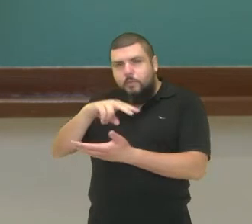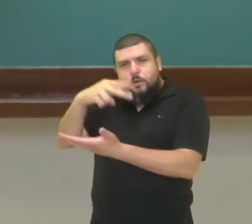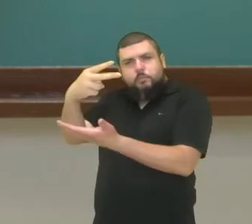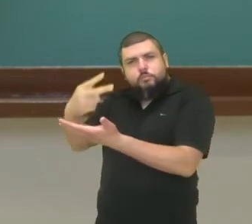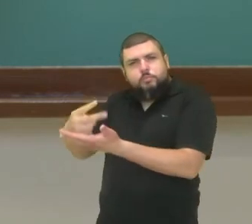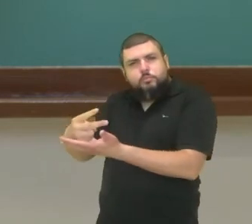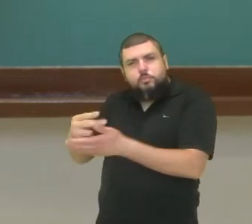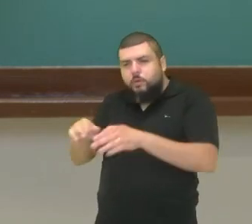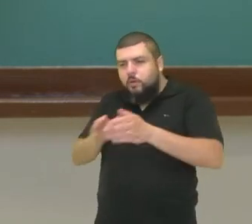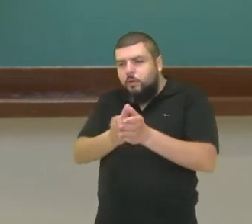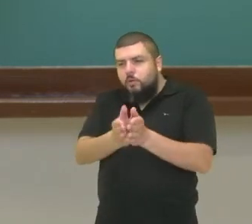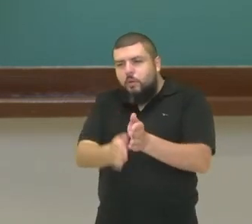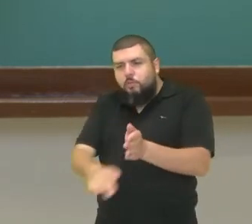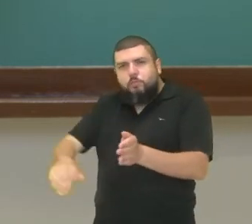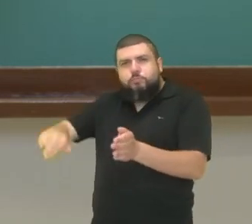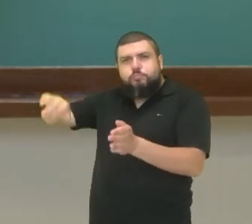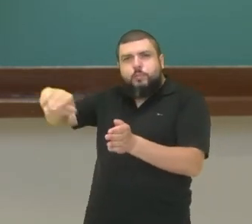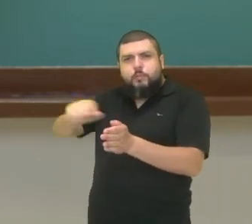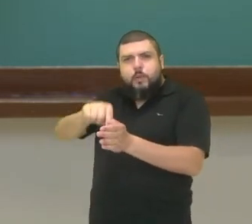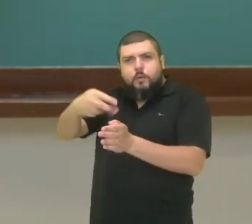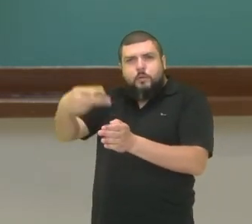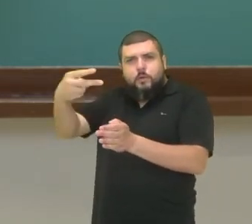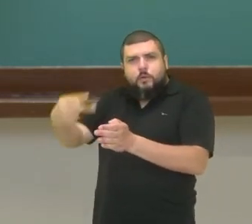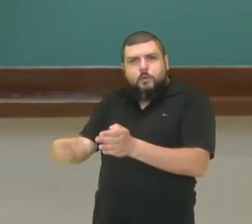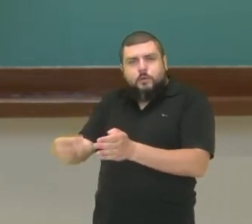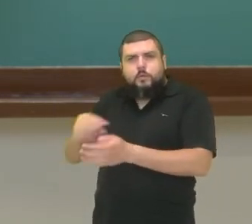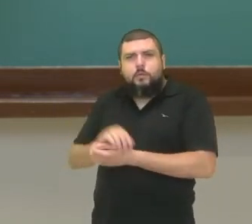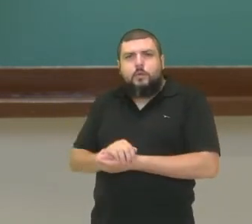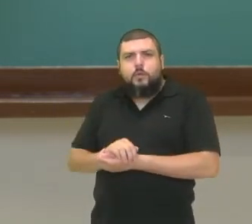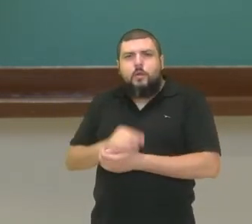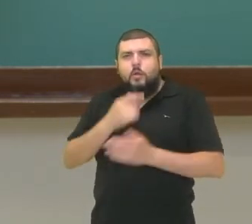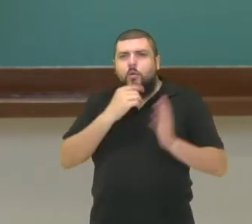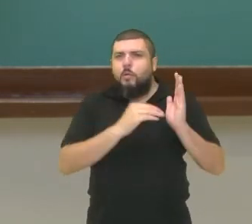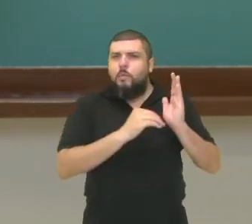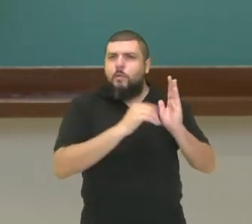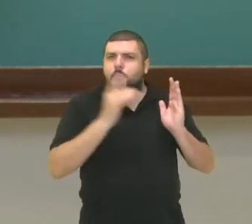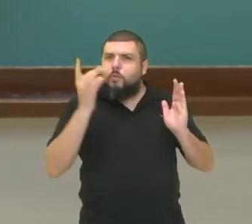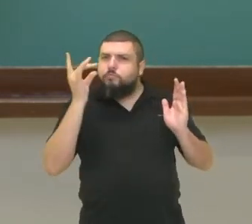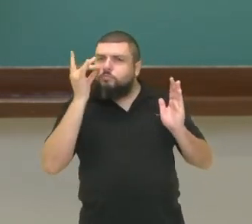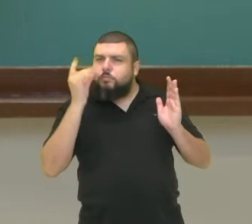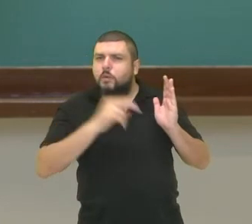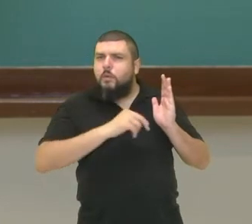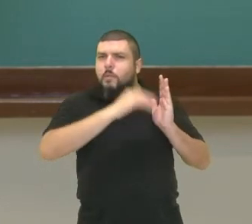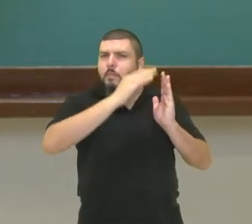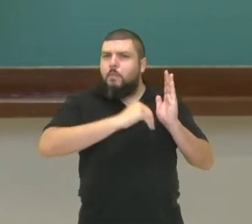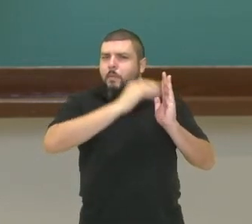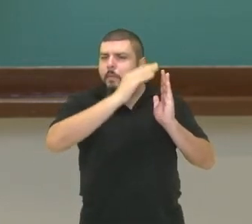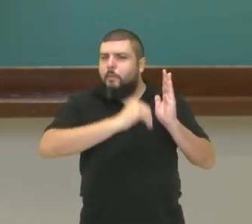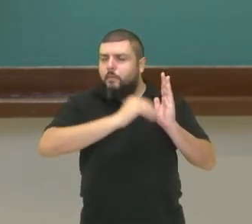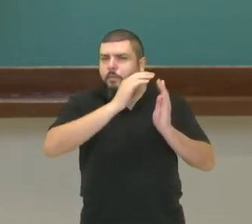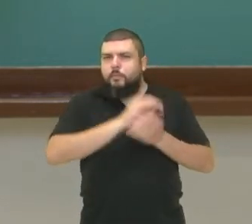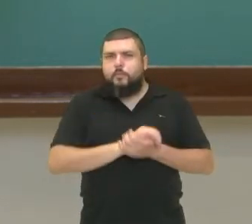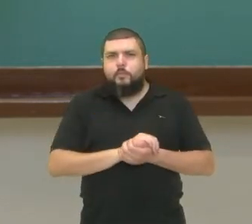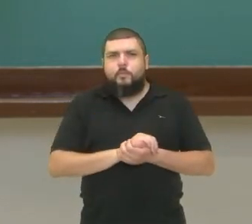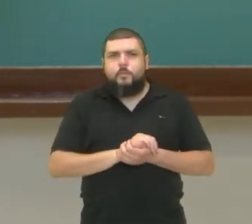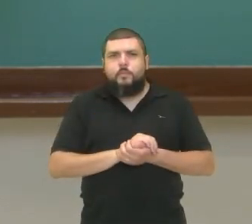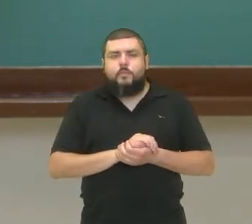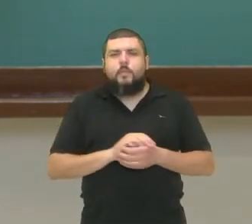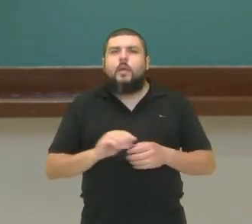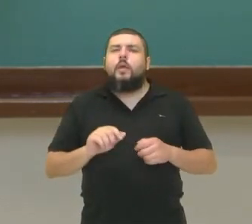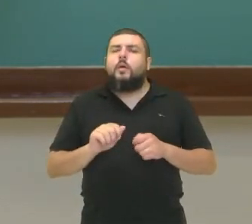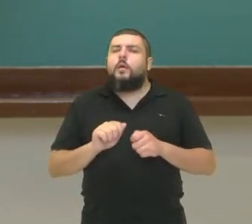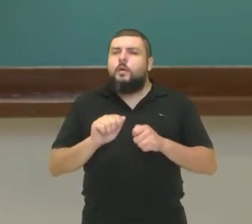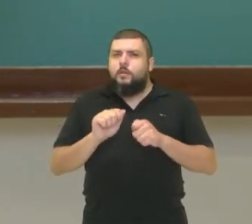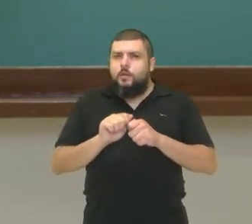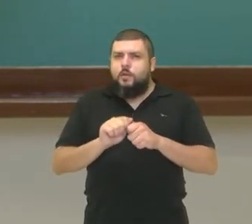vendo. Curiosamente, no local onde ele fez estava fazendo muito frio. Ele pegou diversas lâmpadas de óleo para poder aquecer